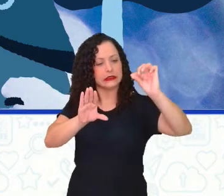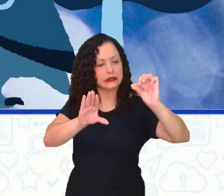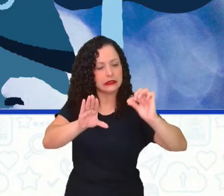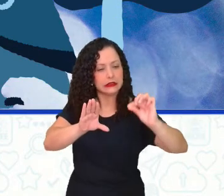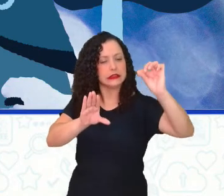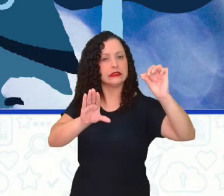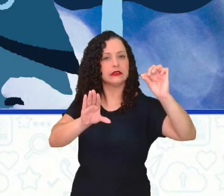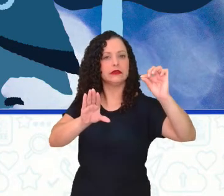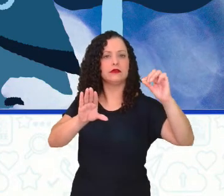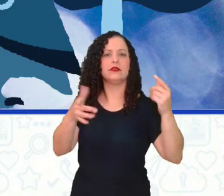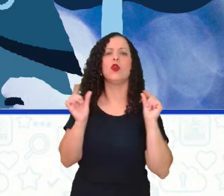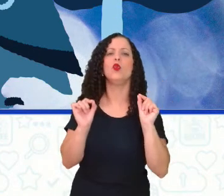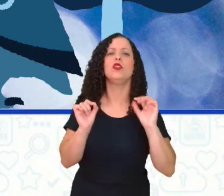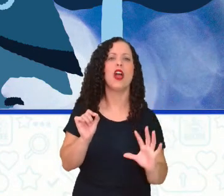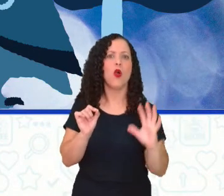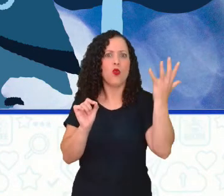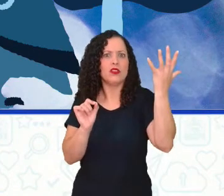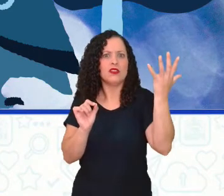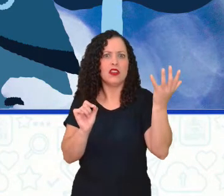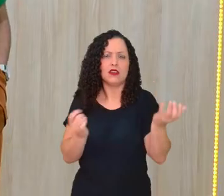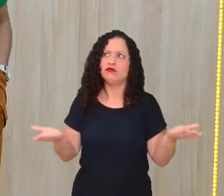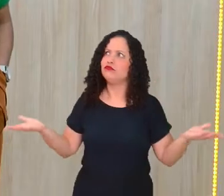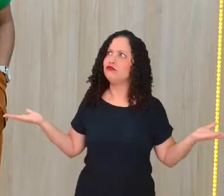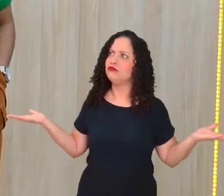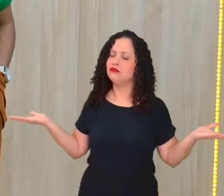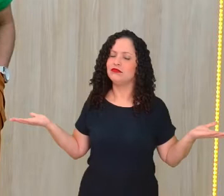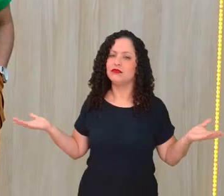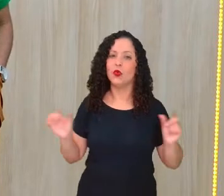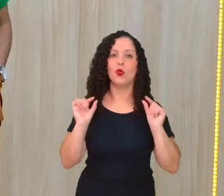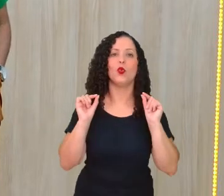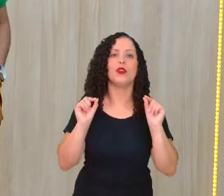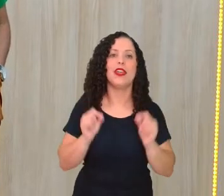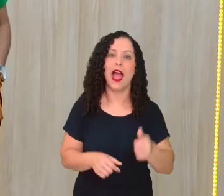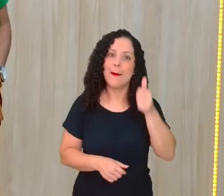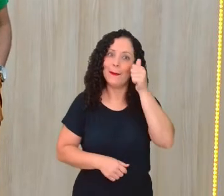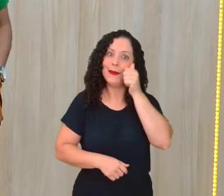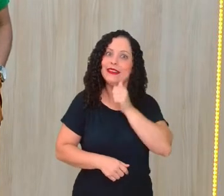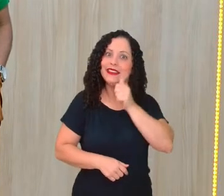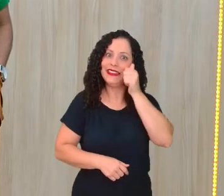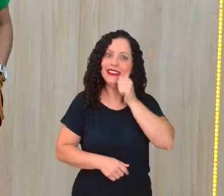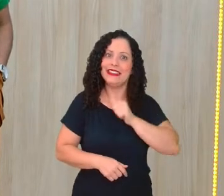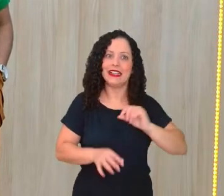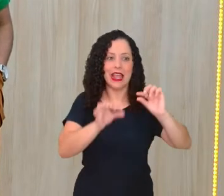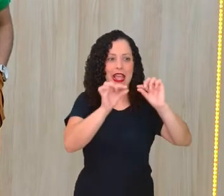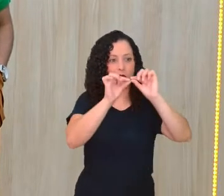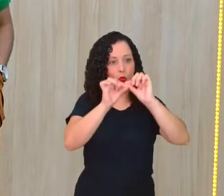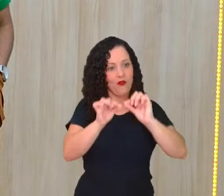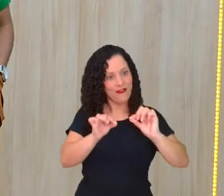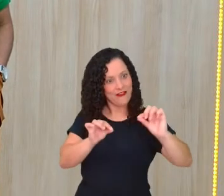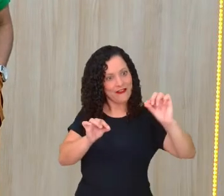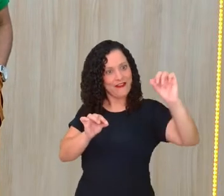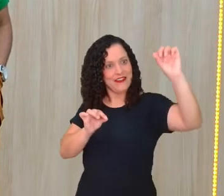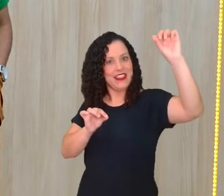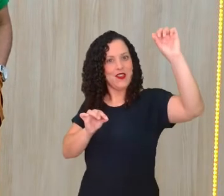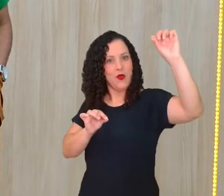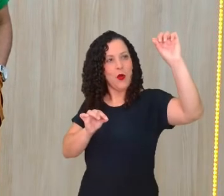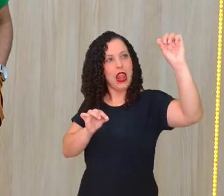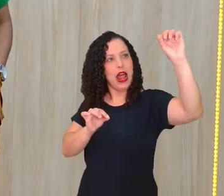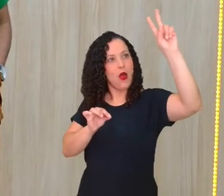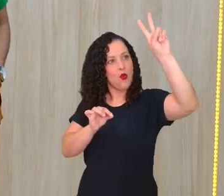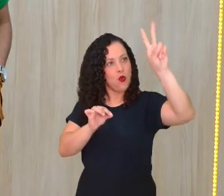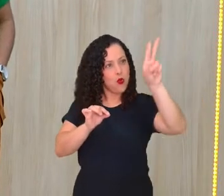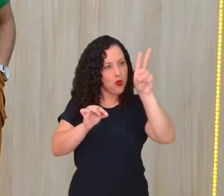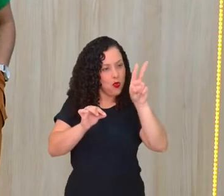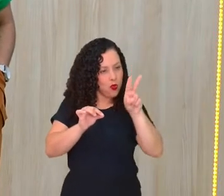casa. O que foi que aconteceu aqui? Alguma coisa misteriosa aconteceu. A menina escorregou pelo fio do cordão em que ela estava bordando